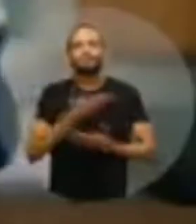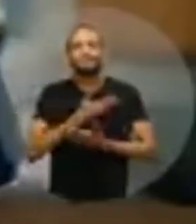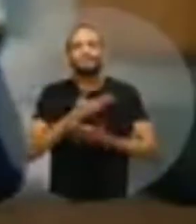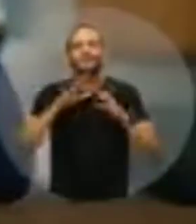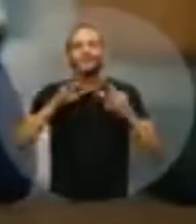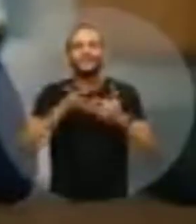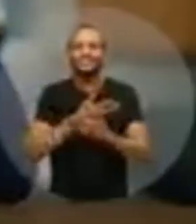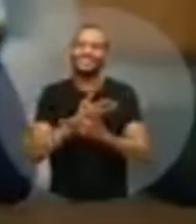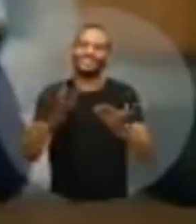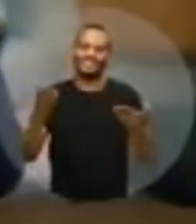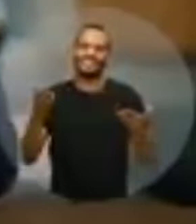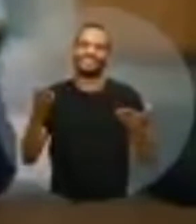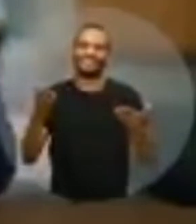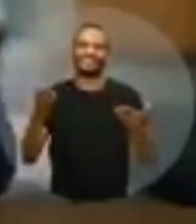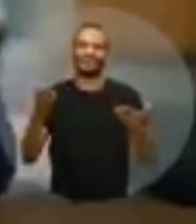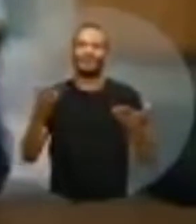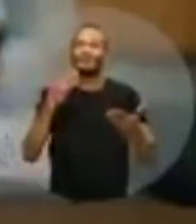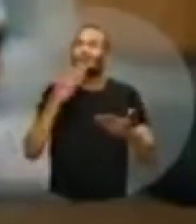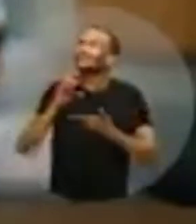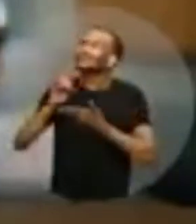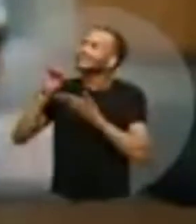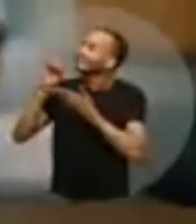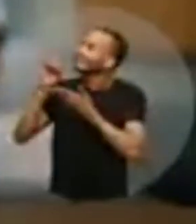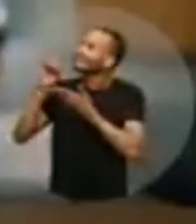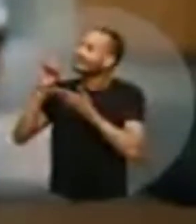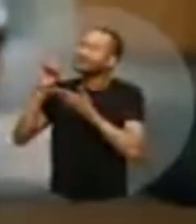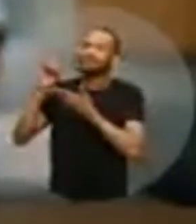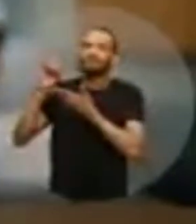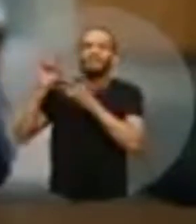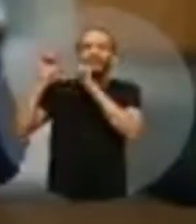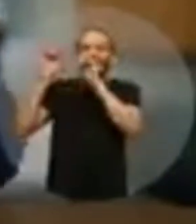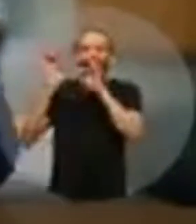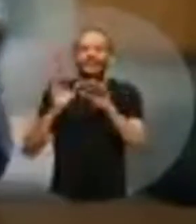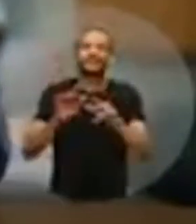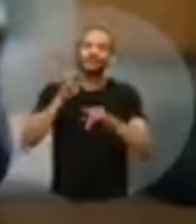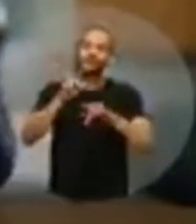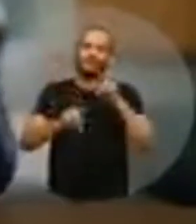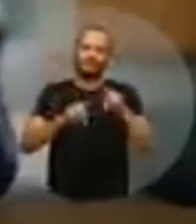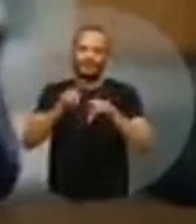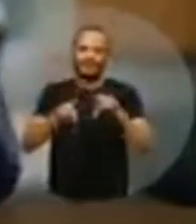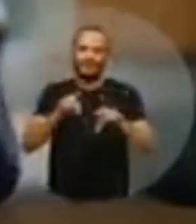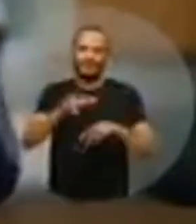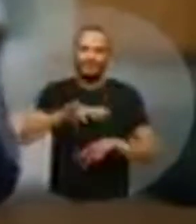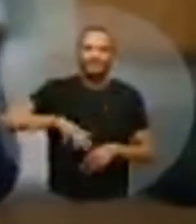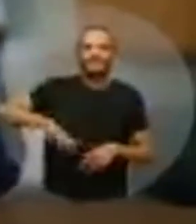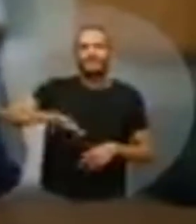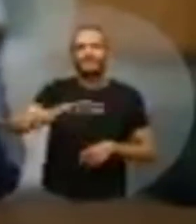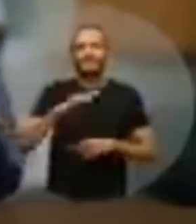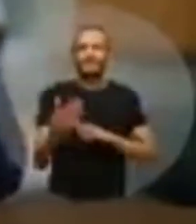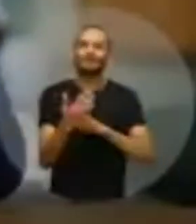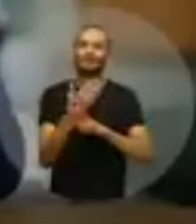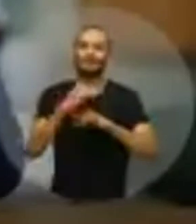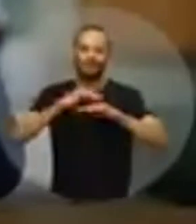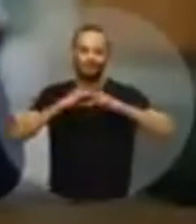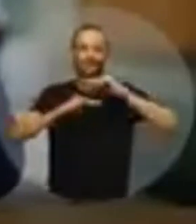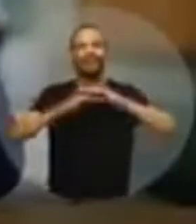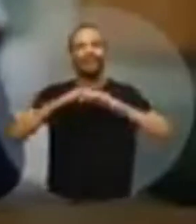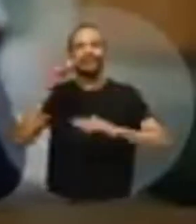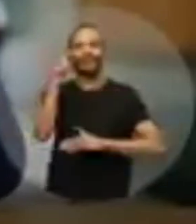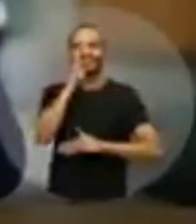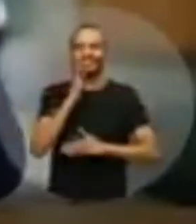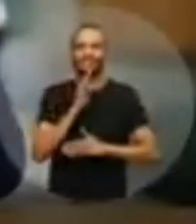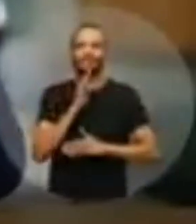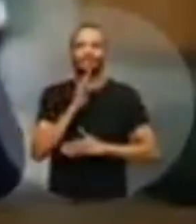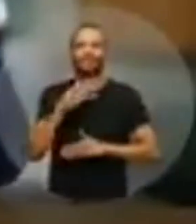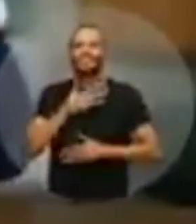Meus amigos e minhas amigas, peço a Deus que ilumine essa nação e nos ajude a reconstruir o